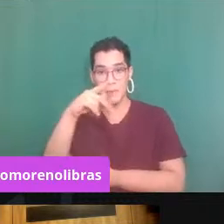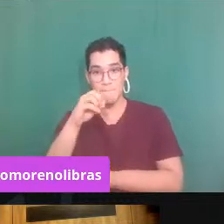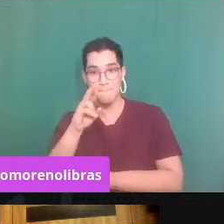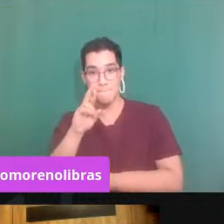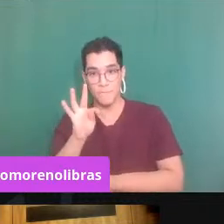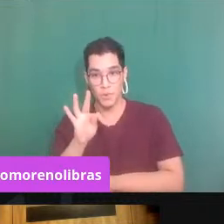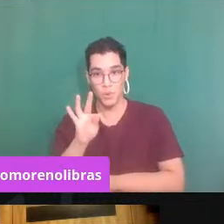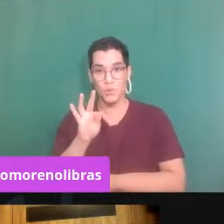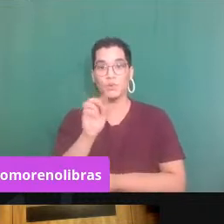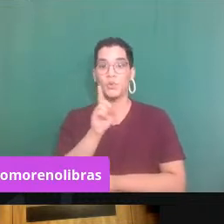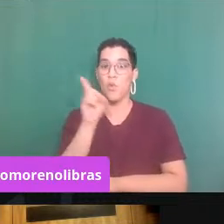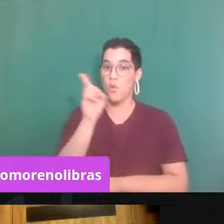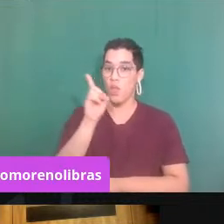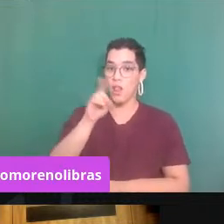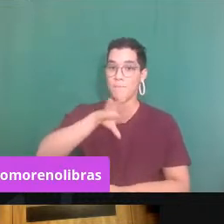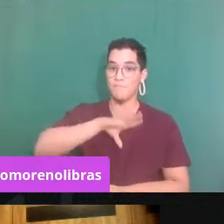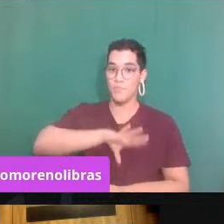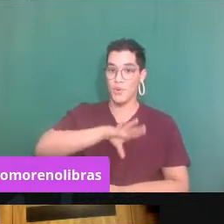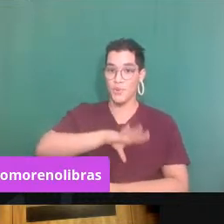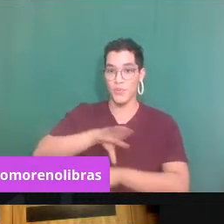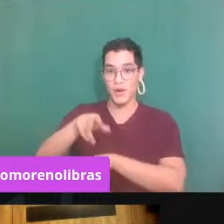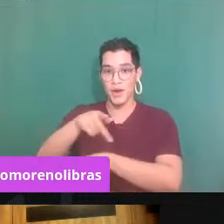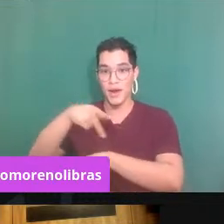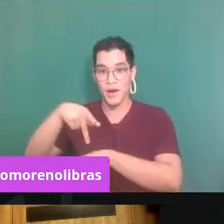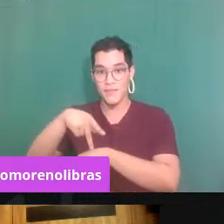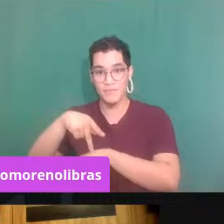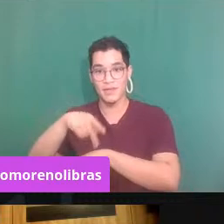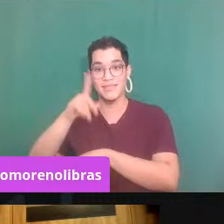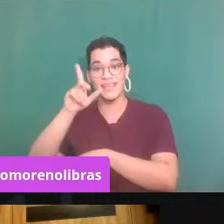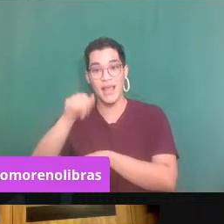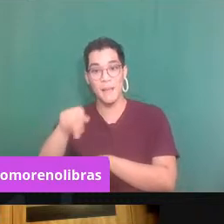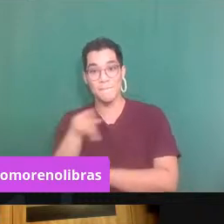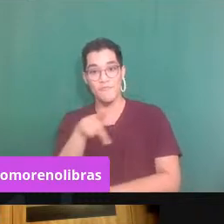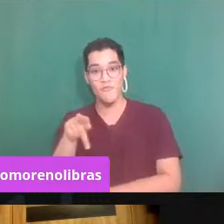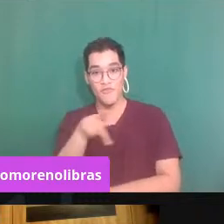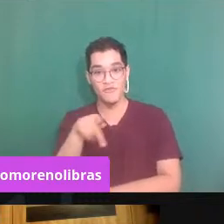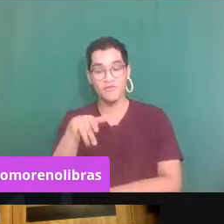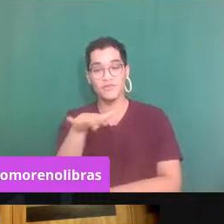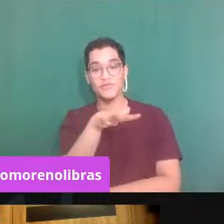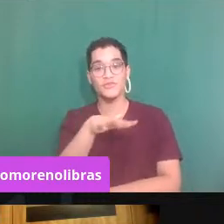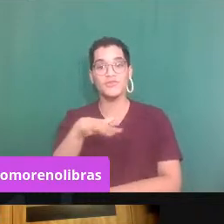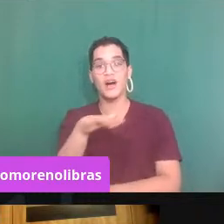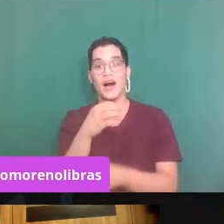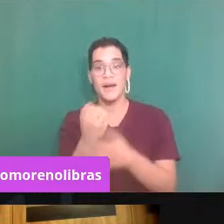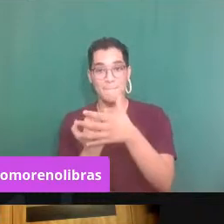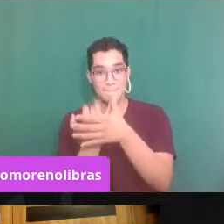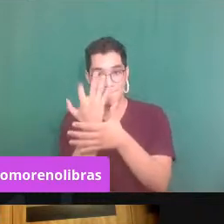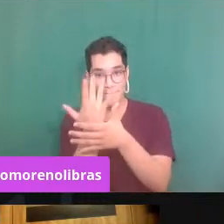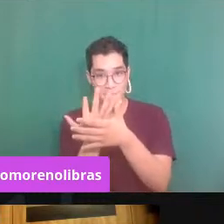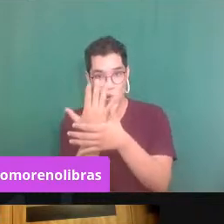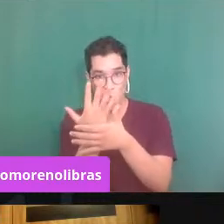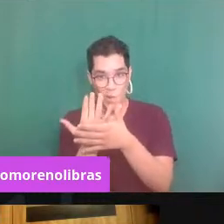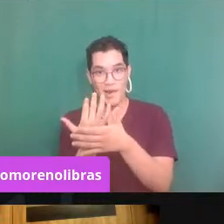titular de Língua Portuguesa da PUC de São Paulo, atuando no programa de estudos de